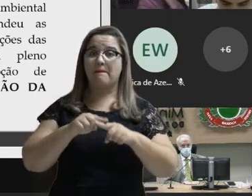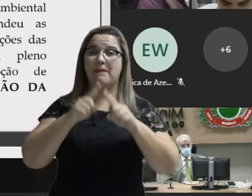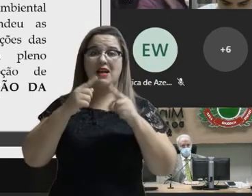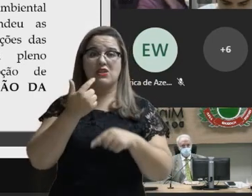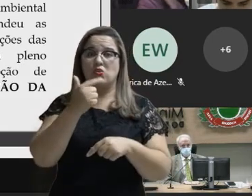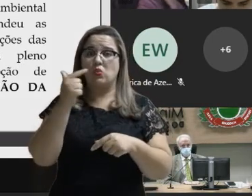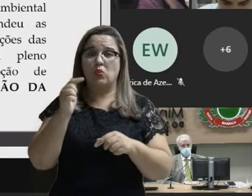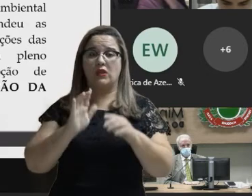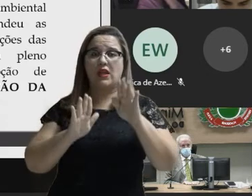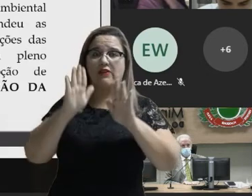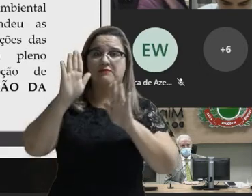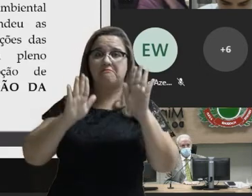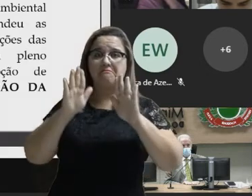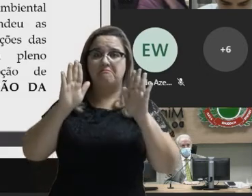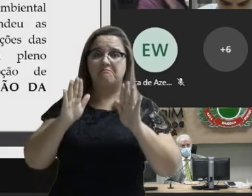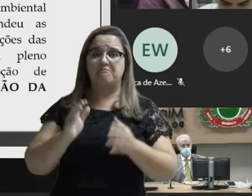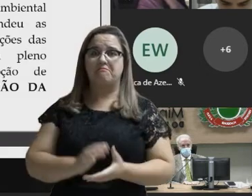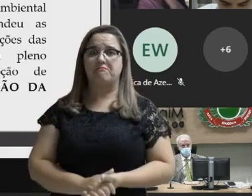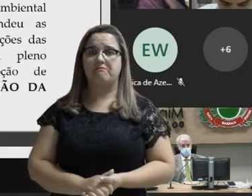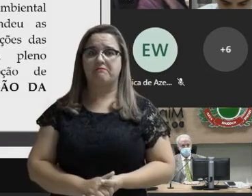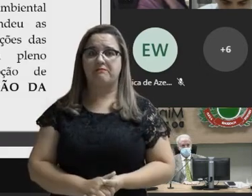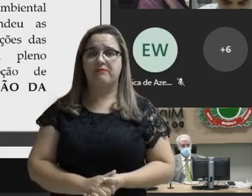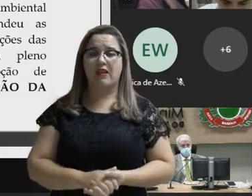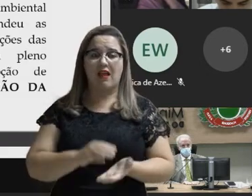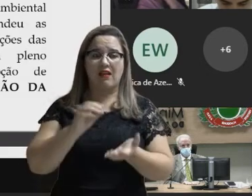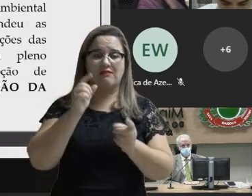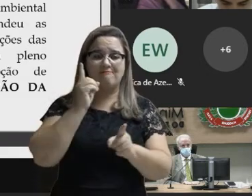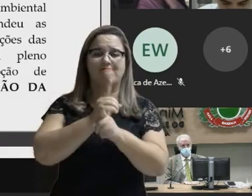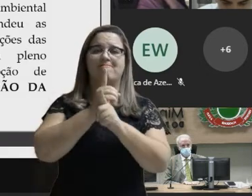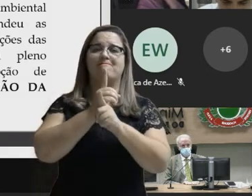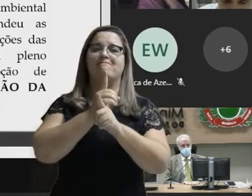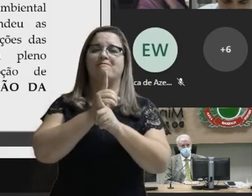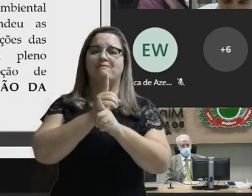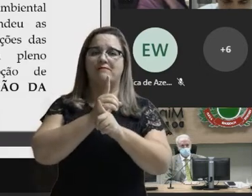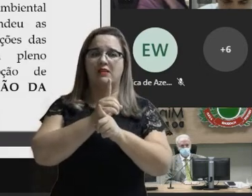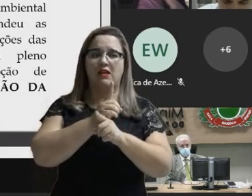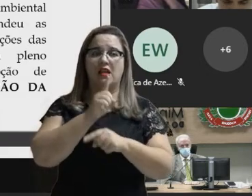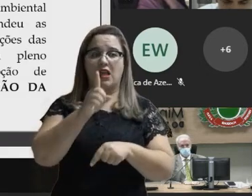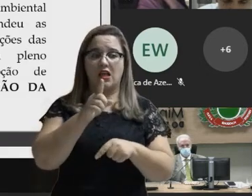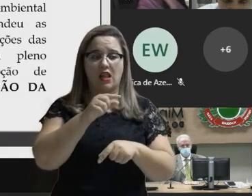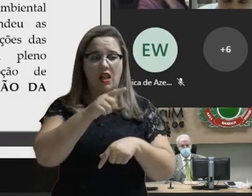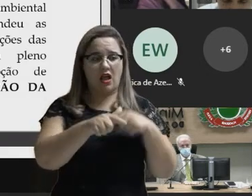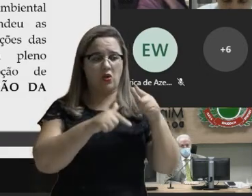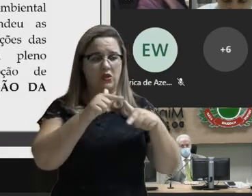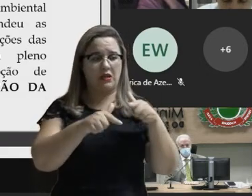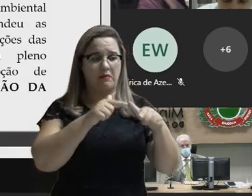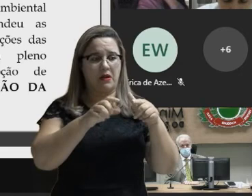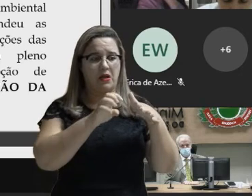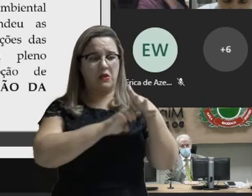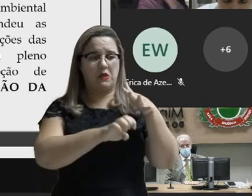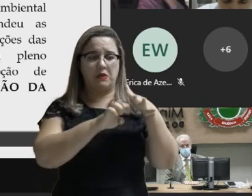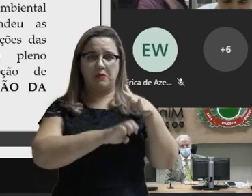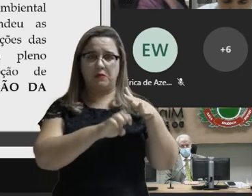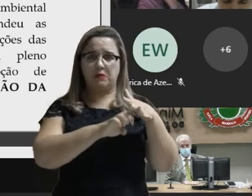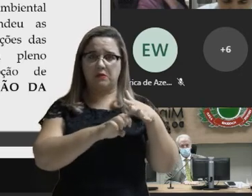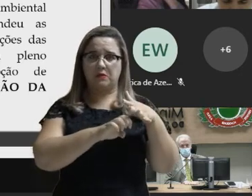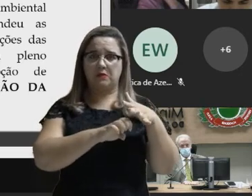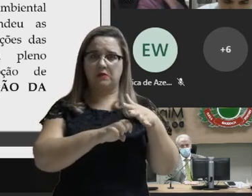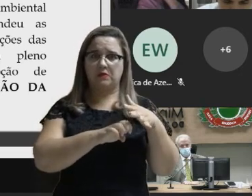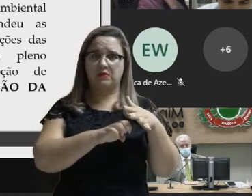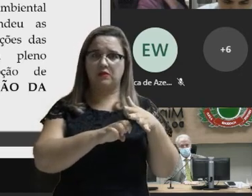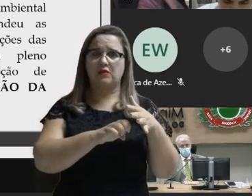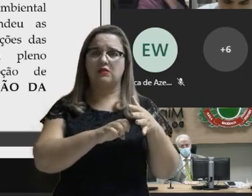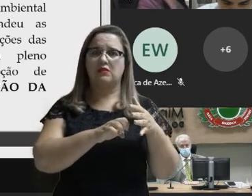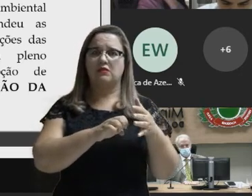ambiental. Aí houve a constatação de que a atividade empresarial da representada, consistente em fabricar